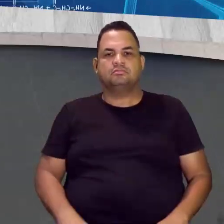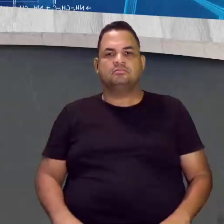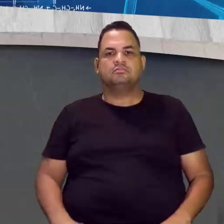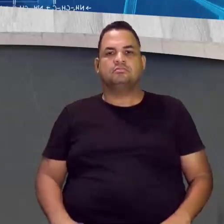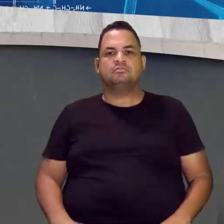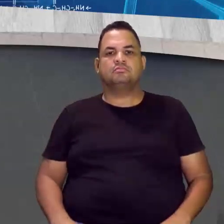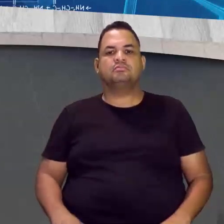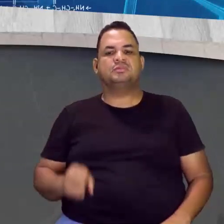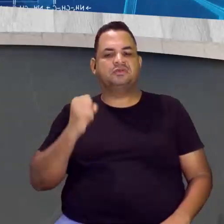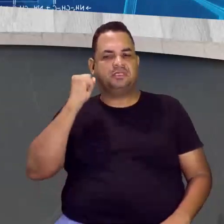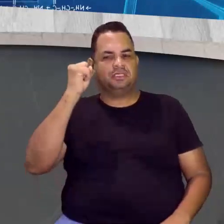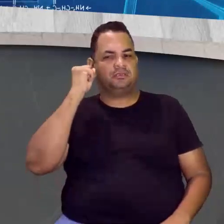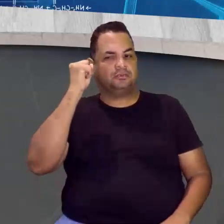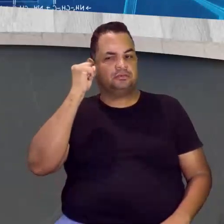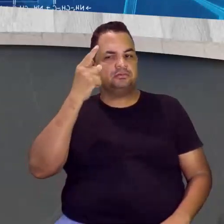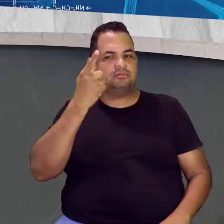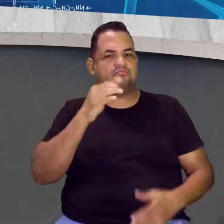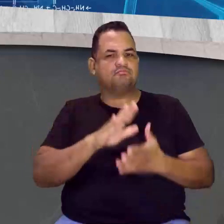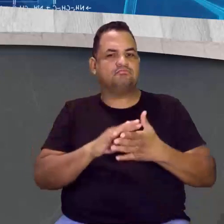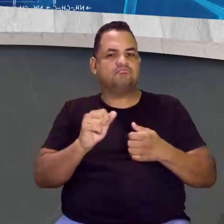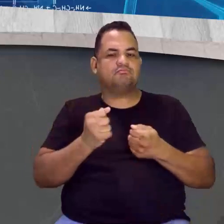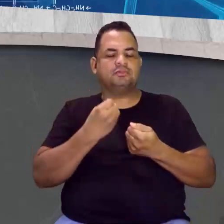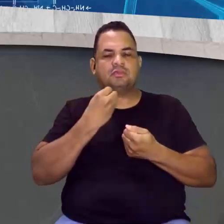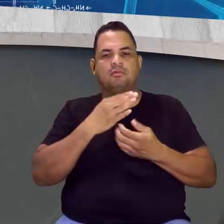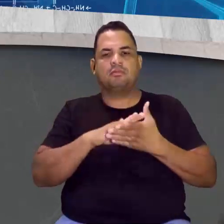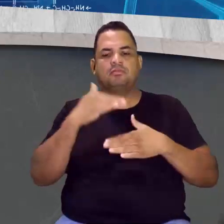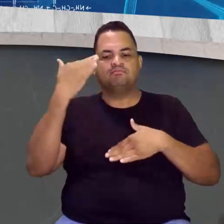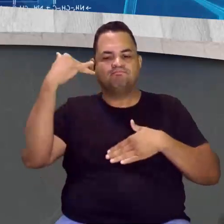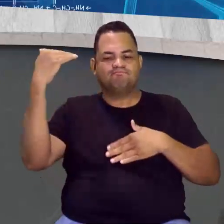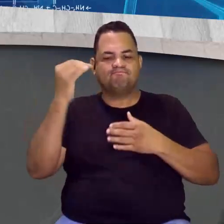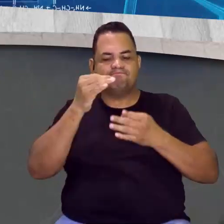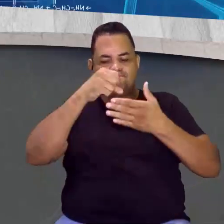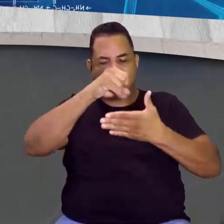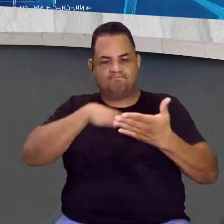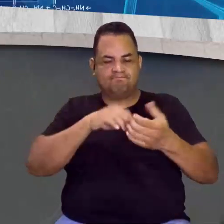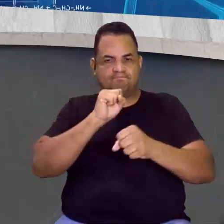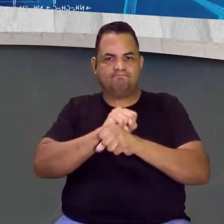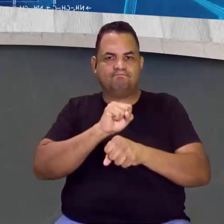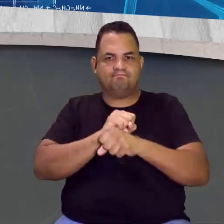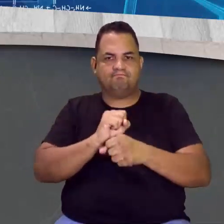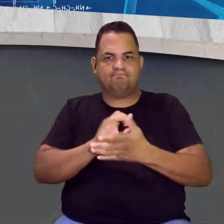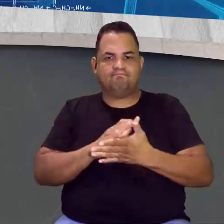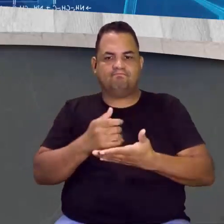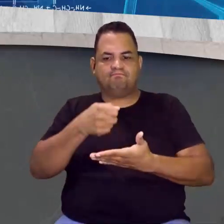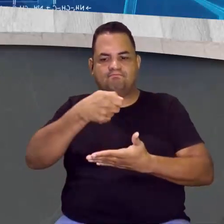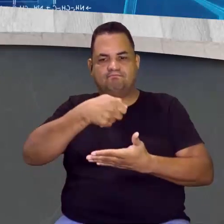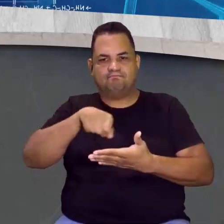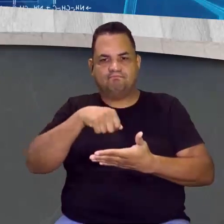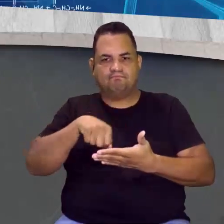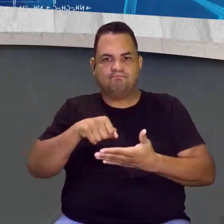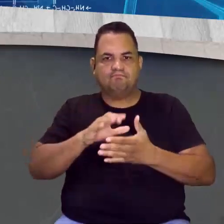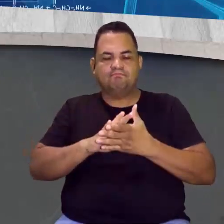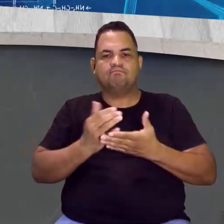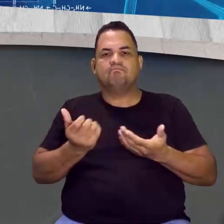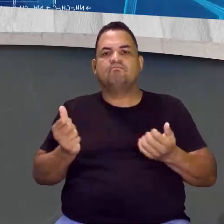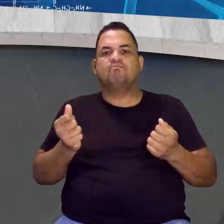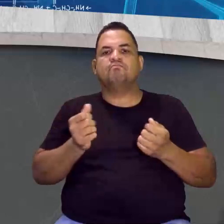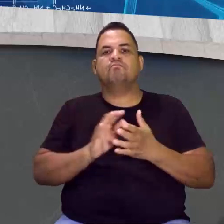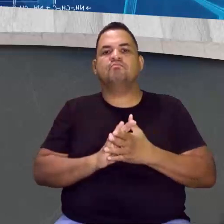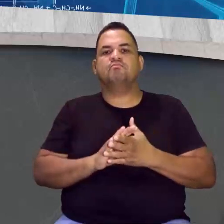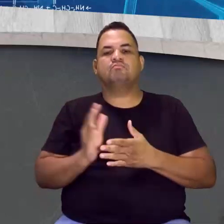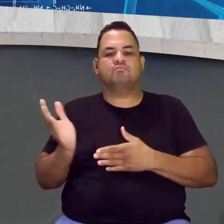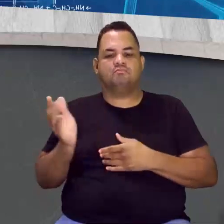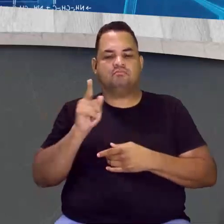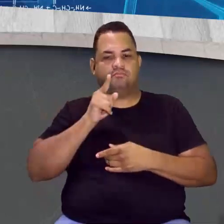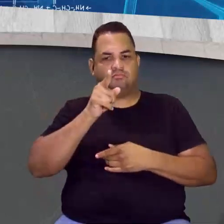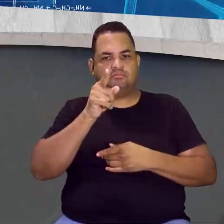aqui torcendo para que vocês tenham sucesso em cada uma delas e aguardando para a gente fazer a resolução juntos. Então, vá lá